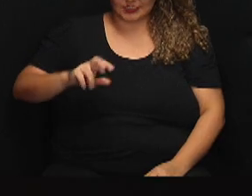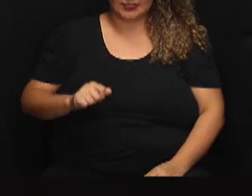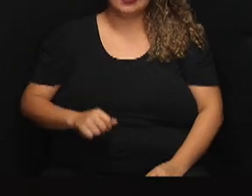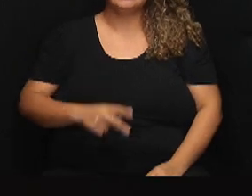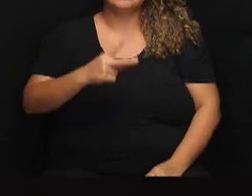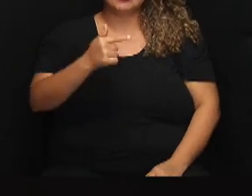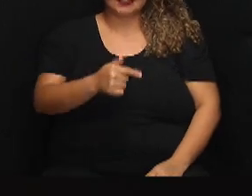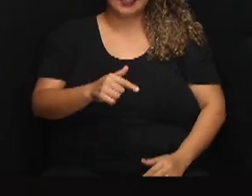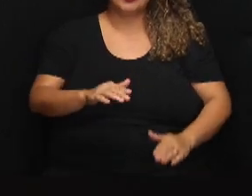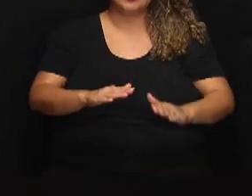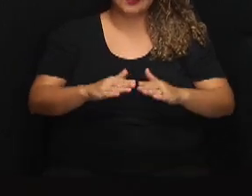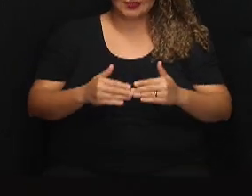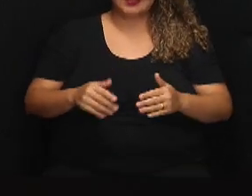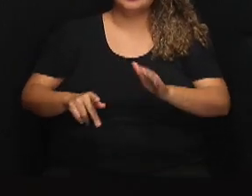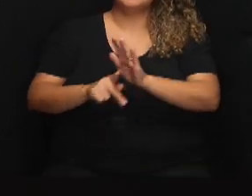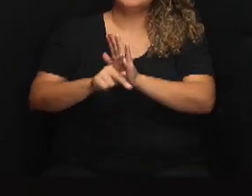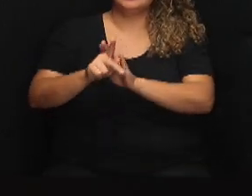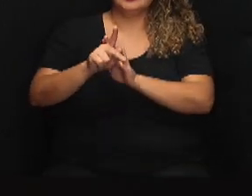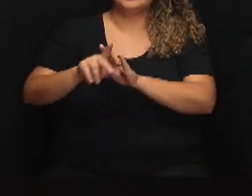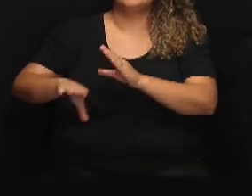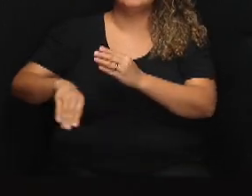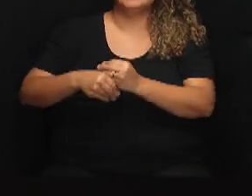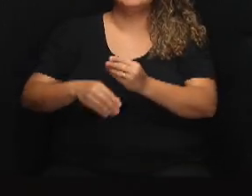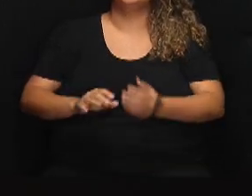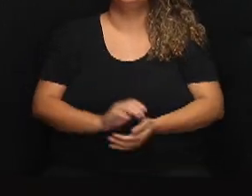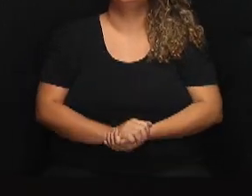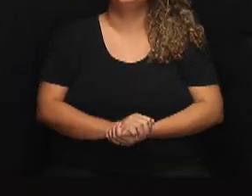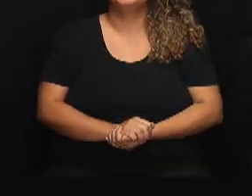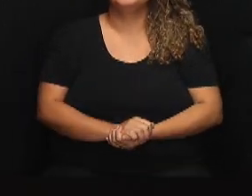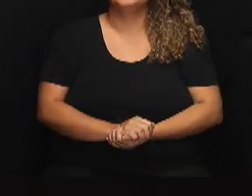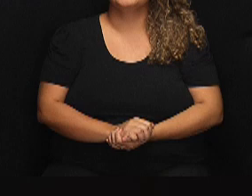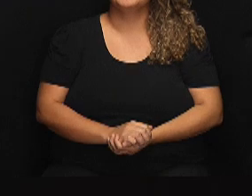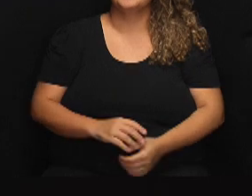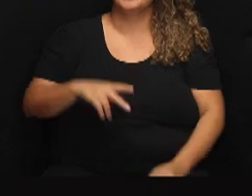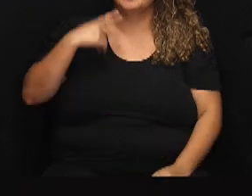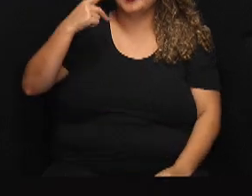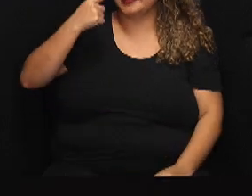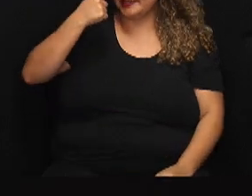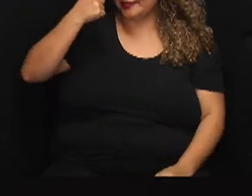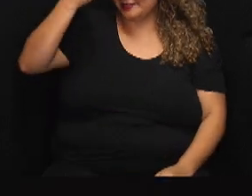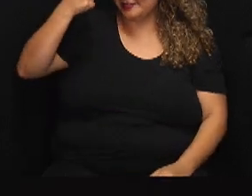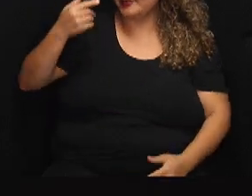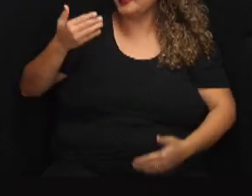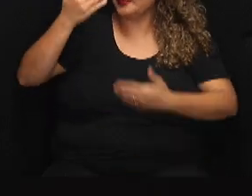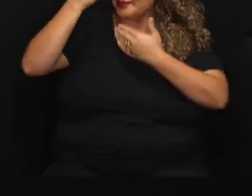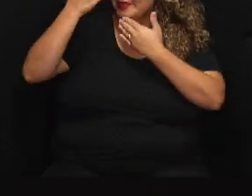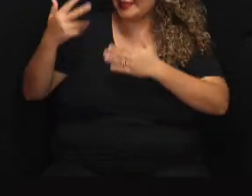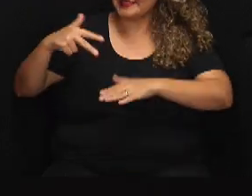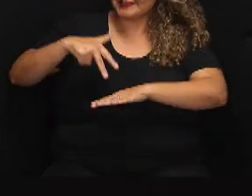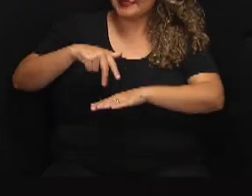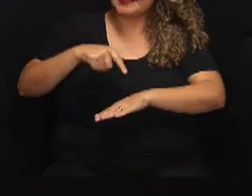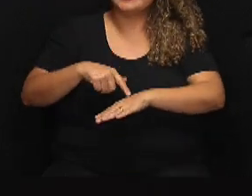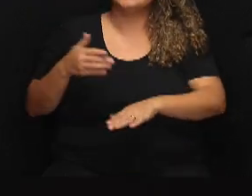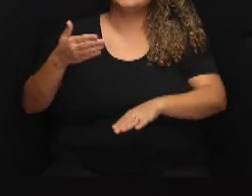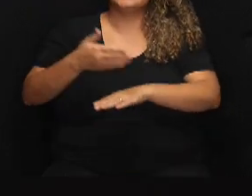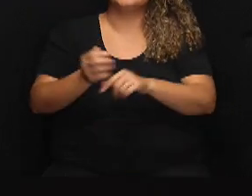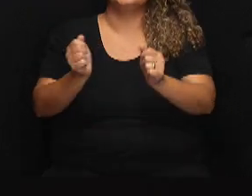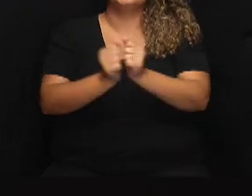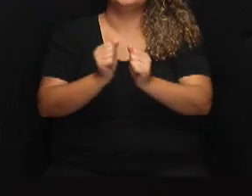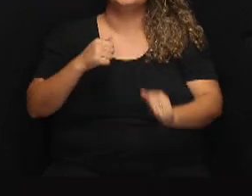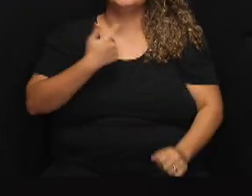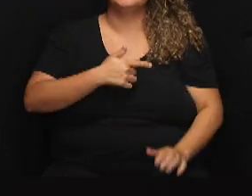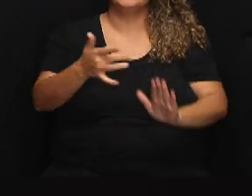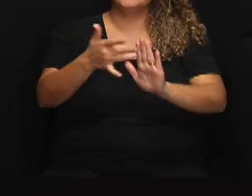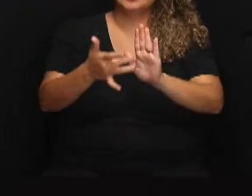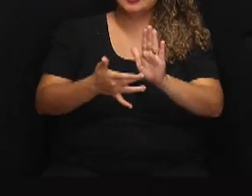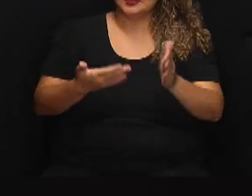2 projetos de lei complementar. Vereadora, muito obrigado pela disponibilidade da senhora de vir poder participar aqui do Em